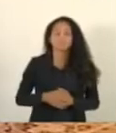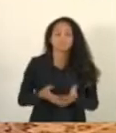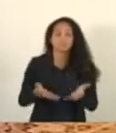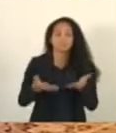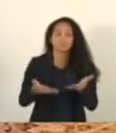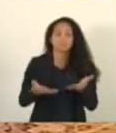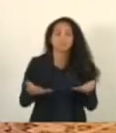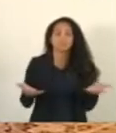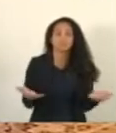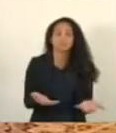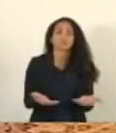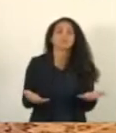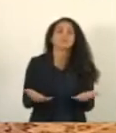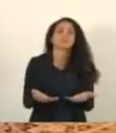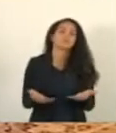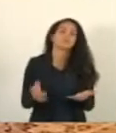aqui